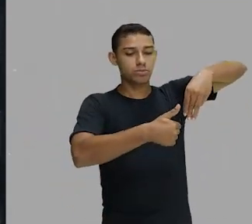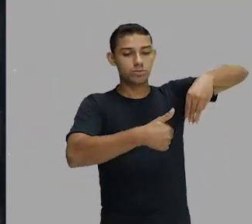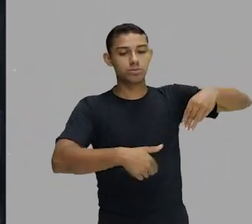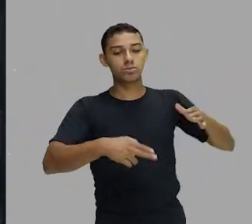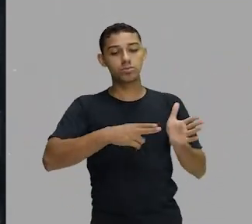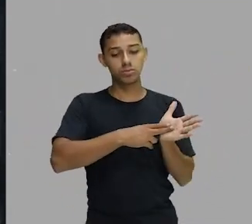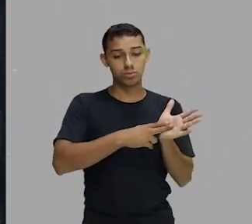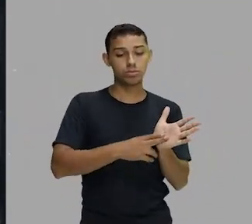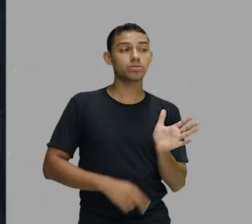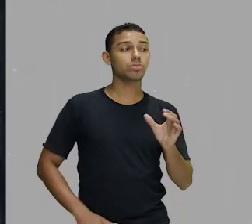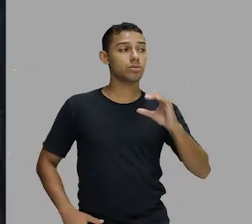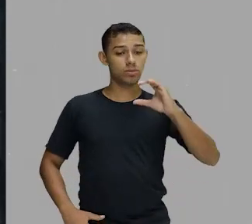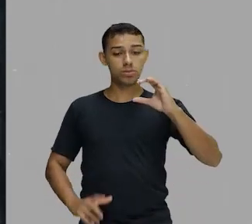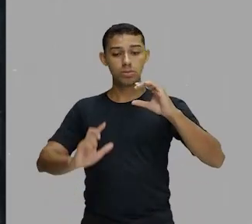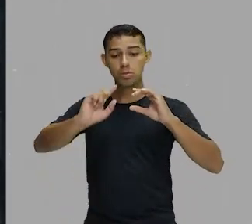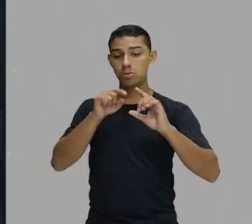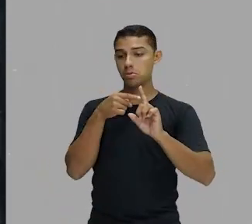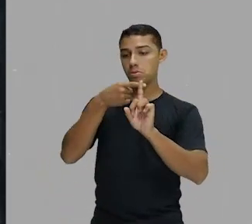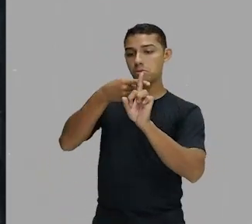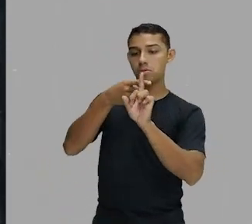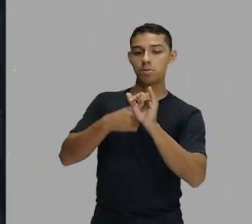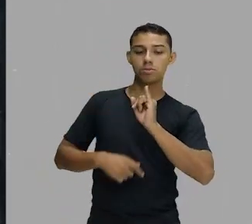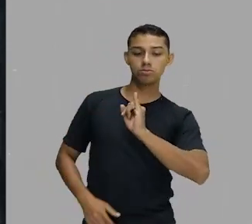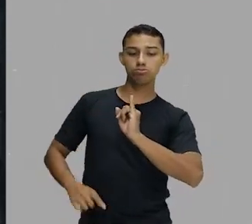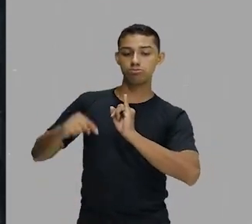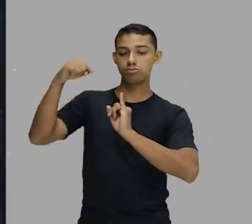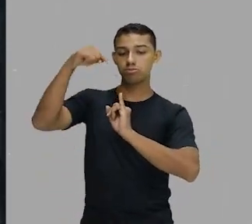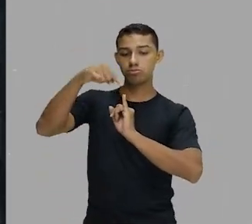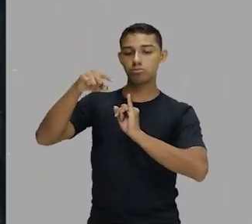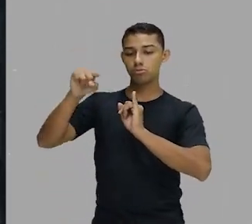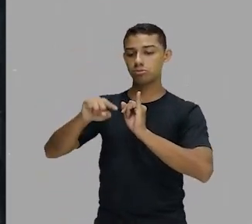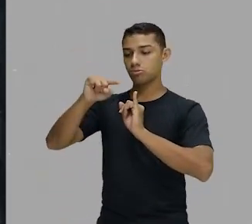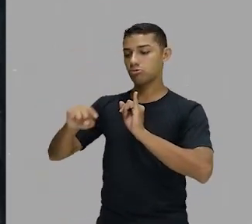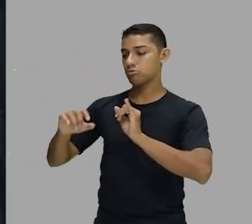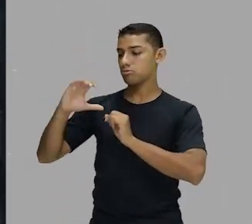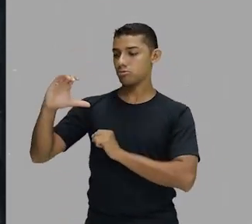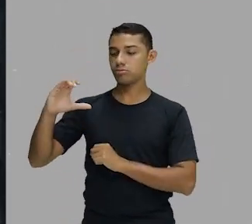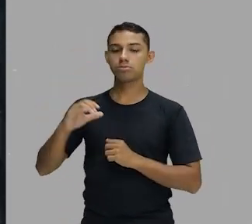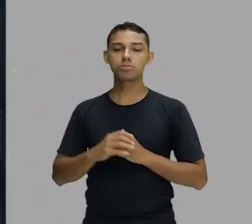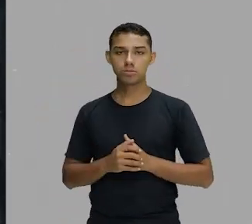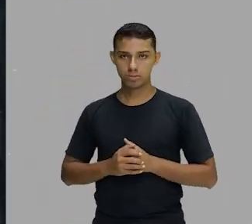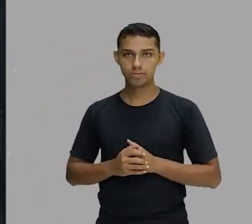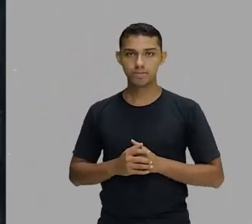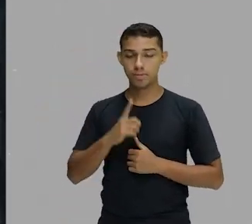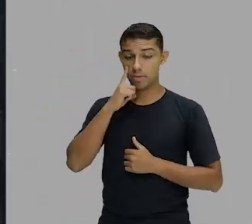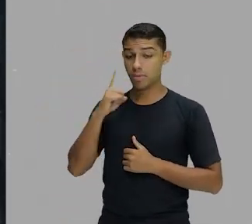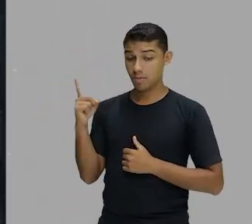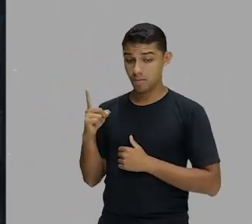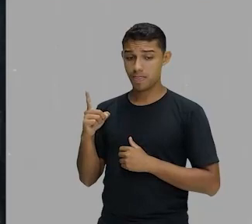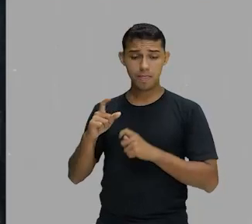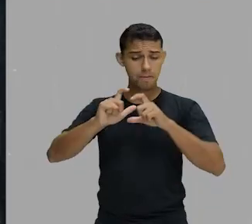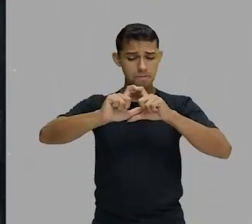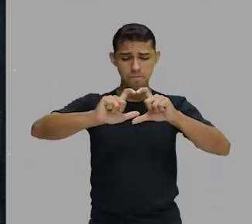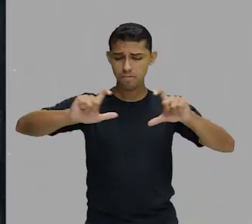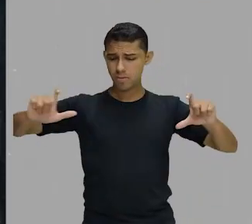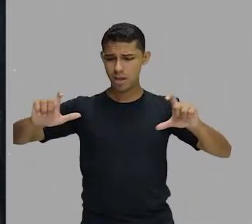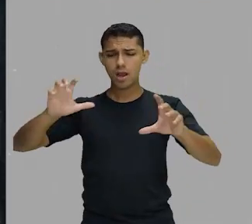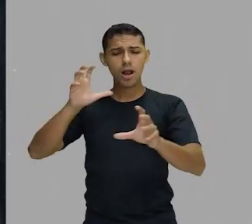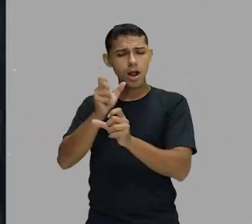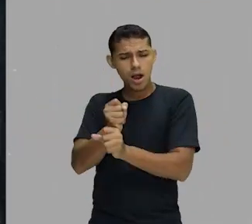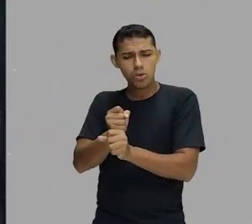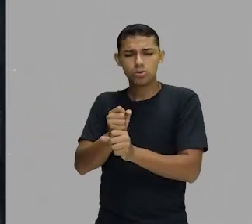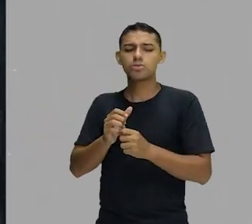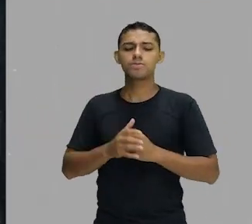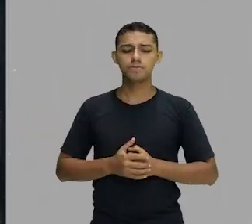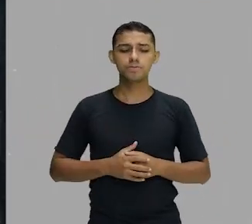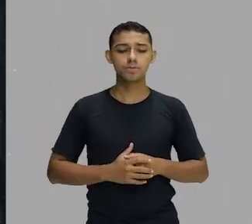o capital somado a taxa vezes o capital, tá? Que foi o procedimento de cálculo que nós